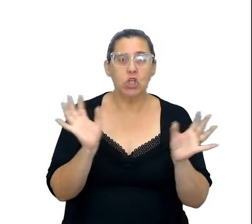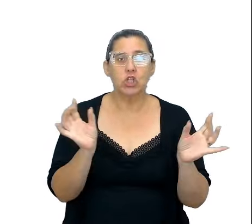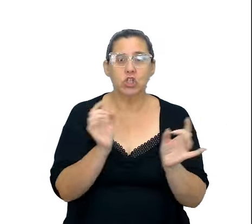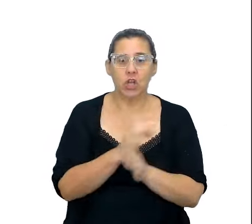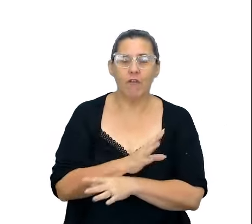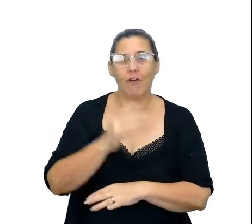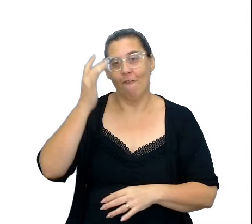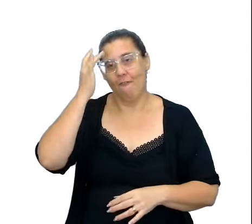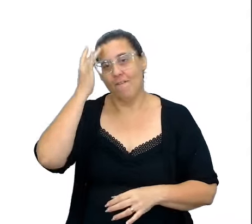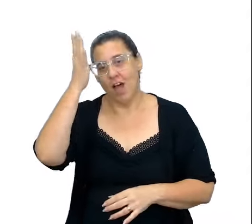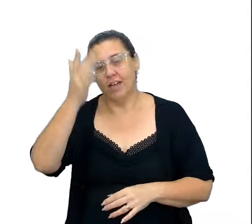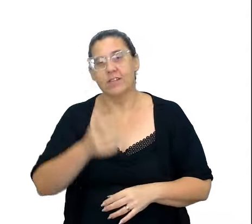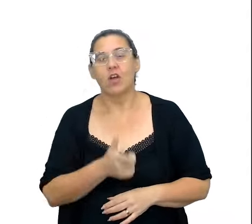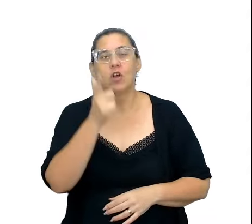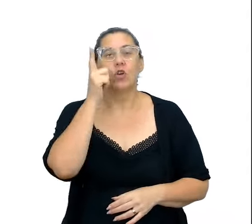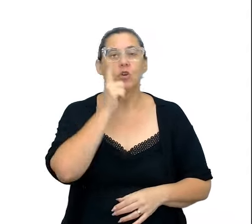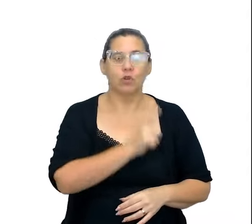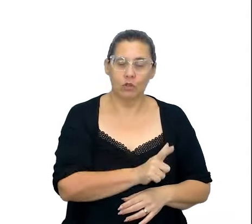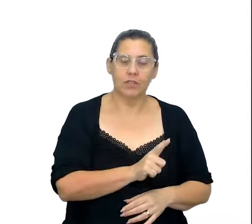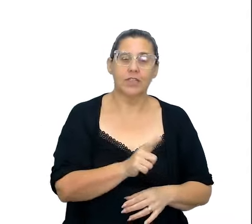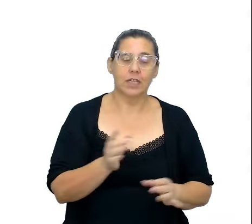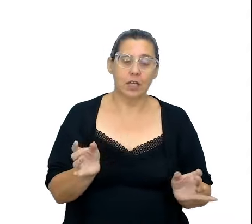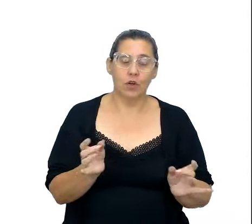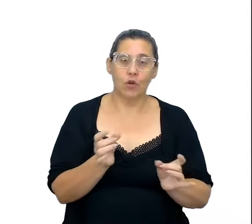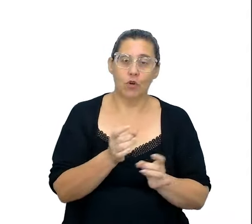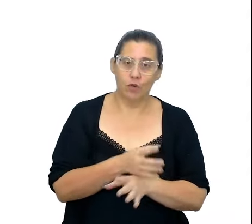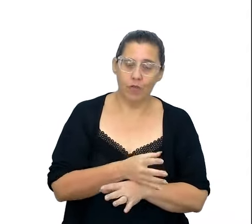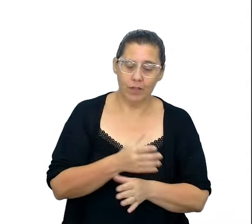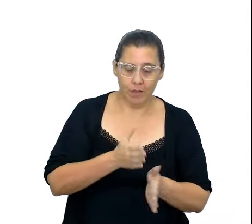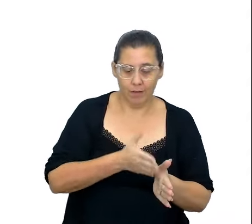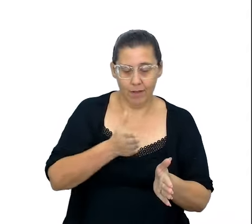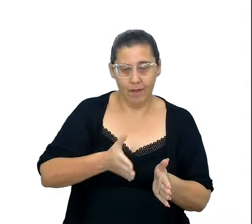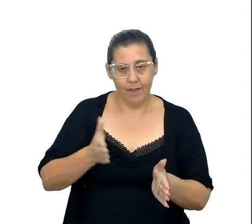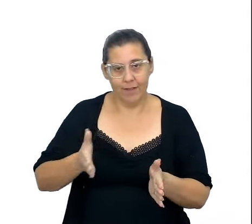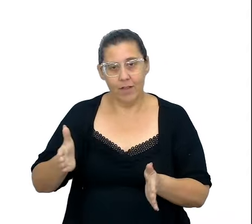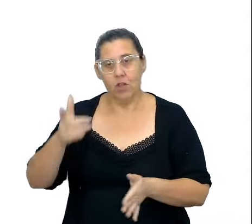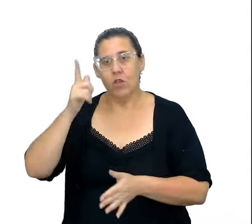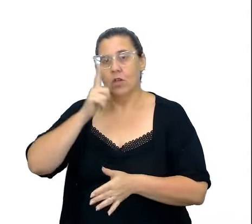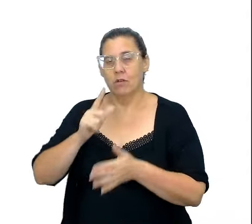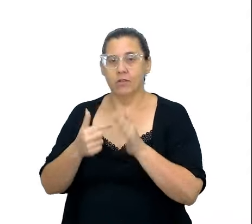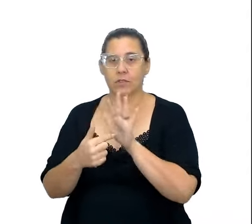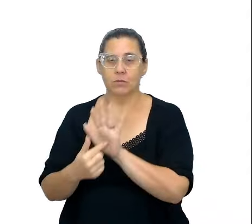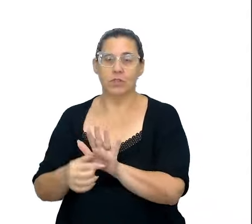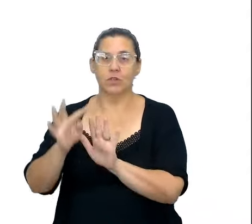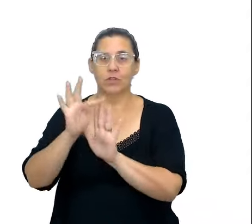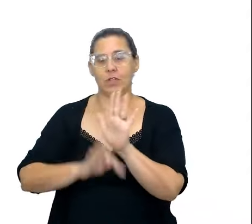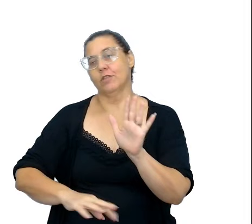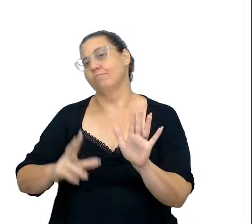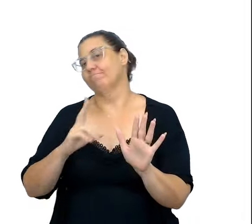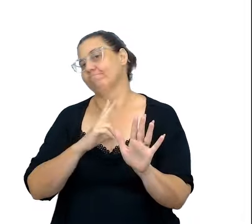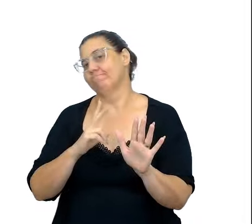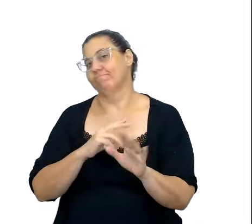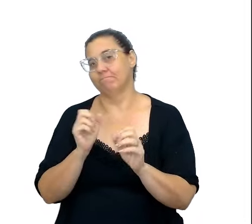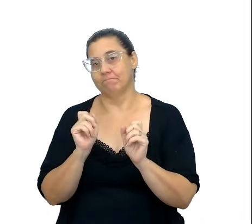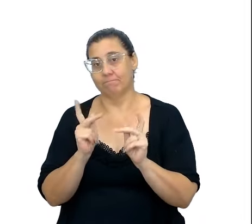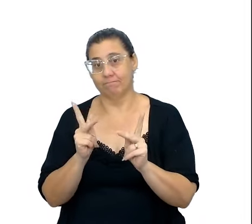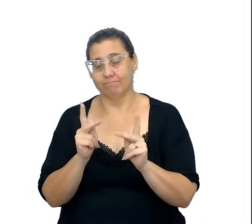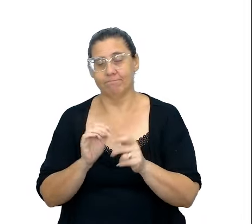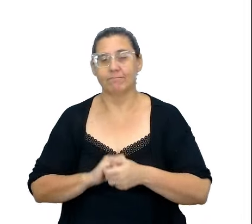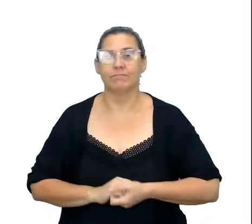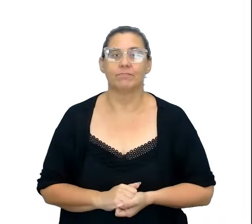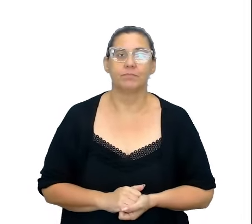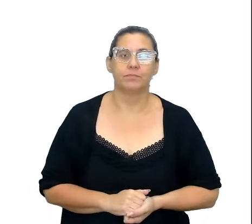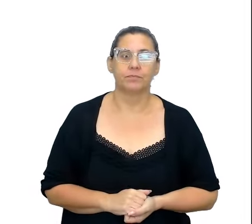ficar mais fácil para ele chegar lá nas aulas finais dessa sequência, onde ele vai fazer a sua produção textual. Tudo bem?